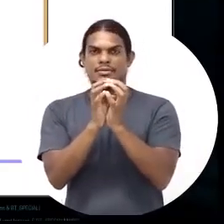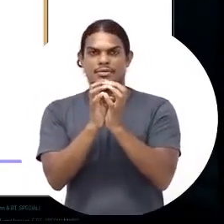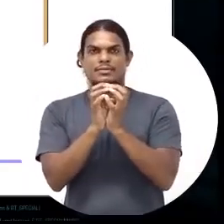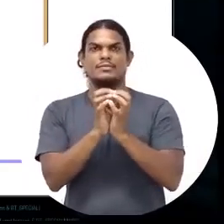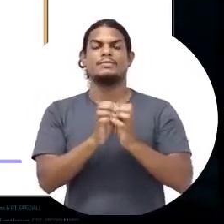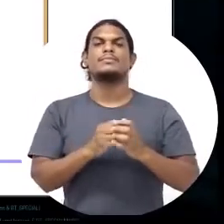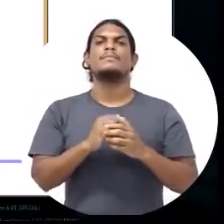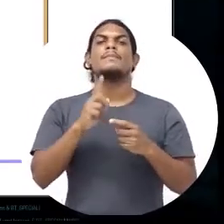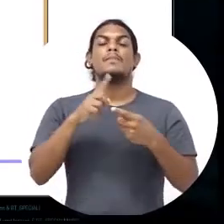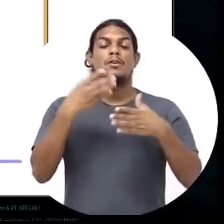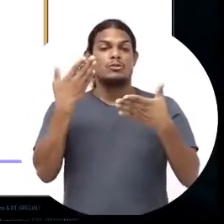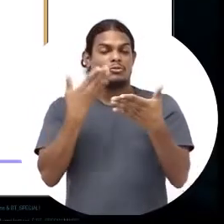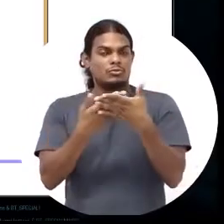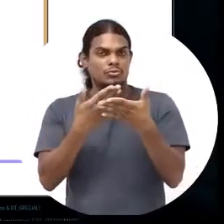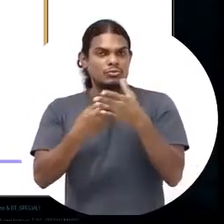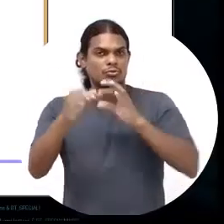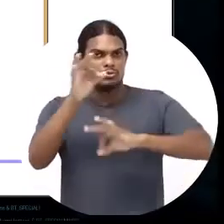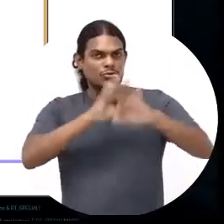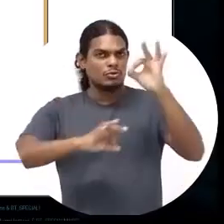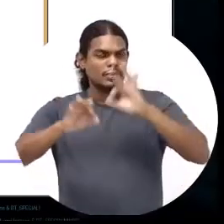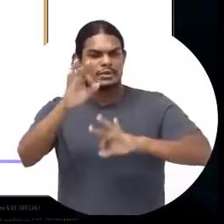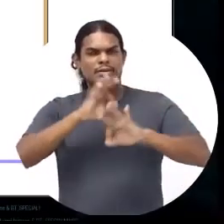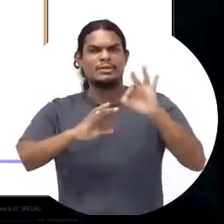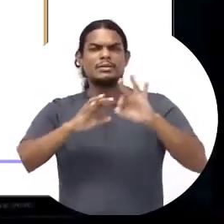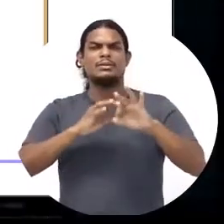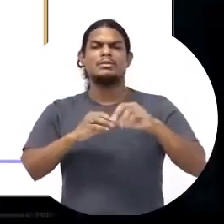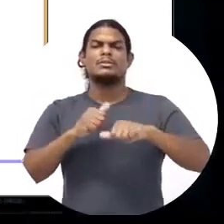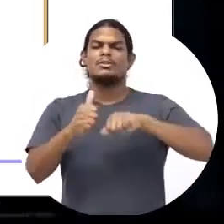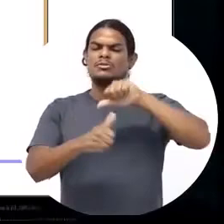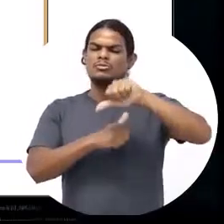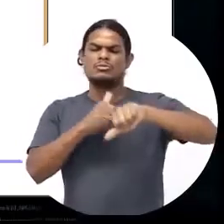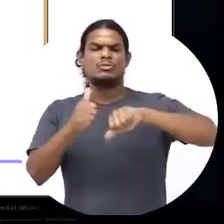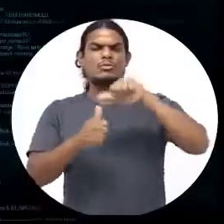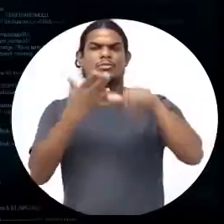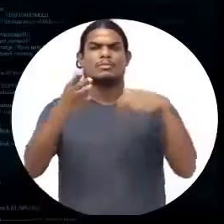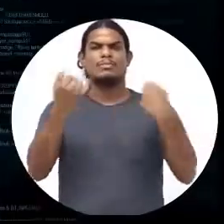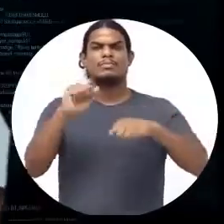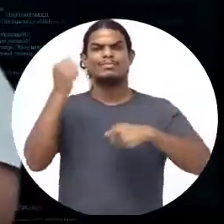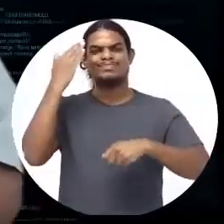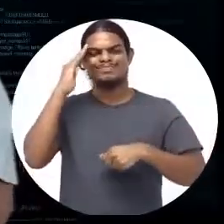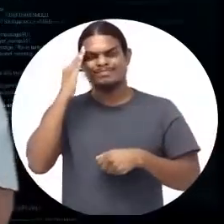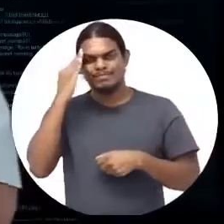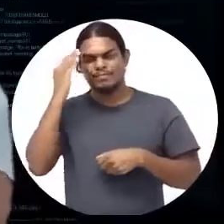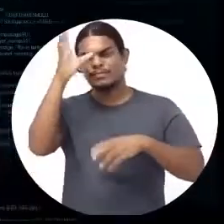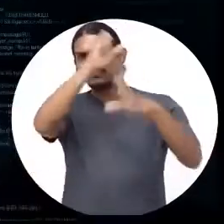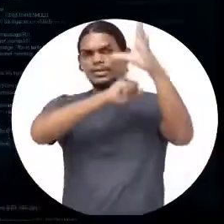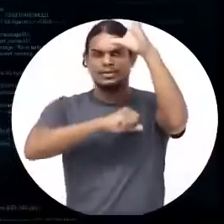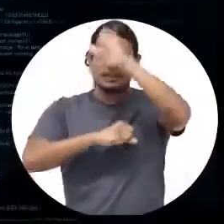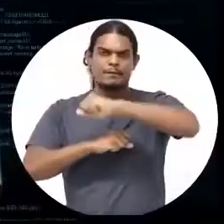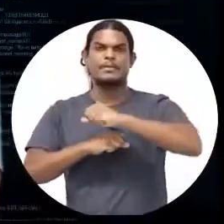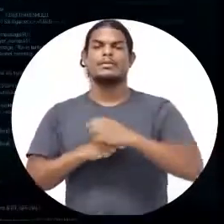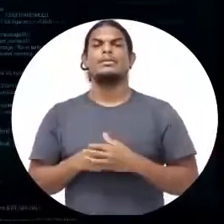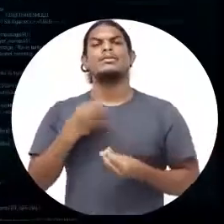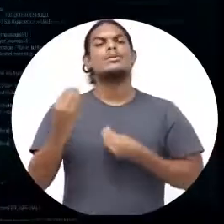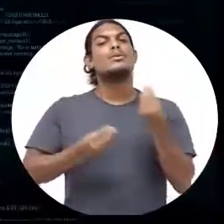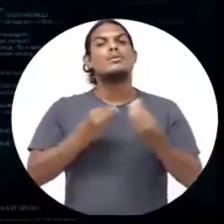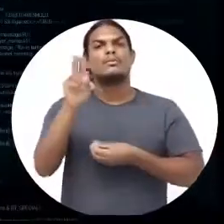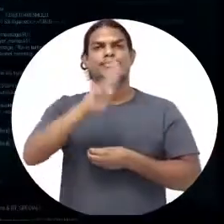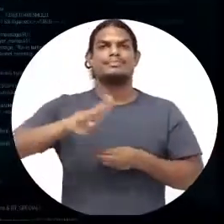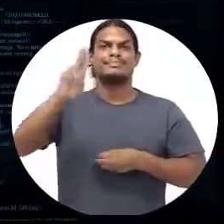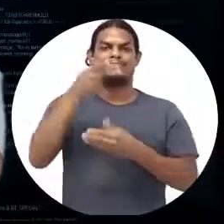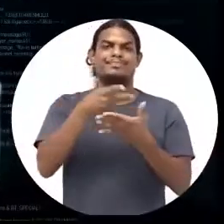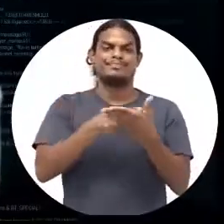olhe, analise, faça, modifique, que é para poder entender bem. E como é que a gente acrescenta imagens? Aí vem